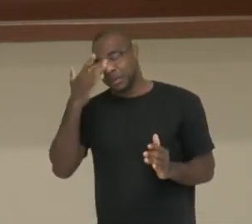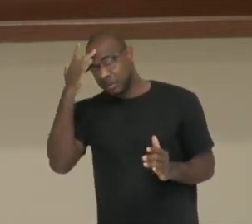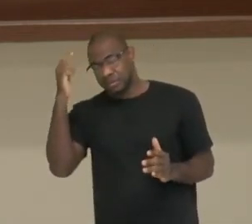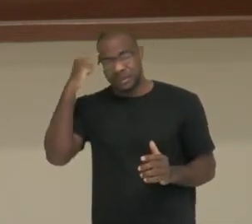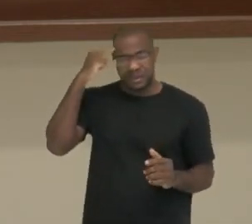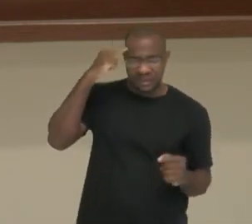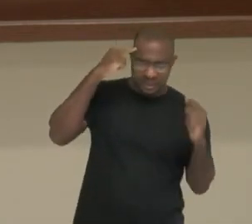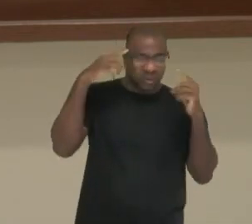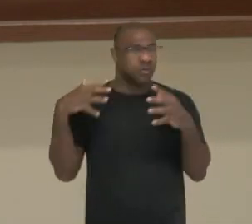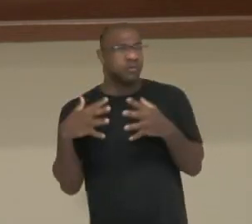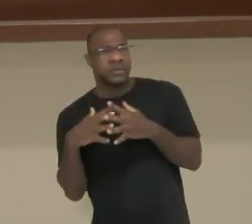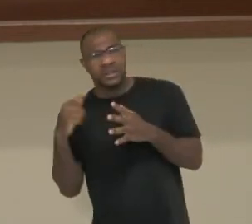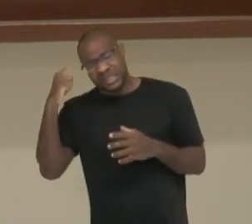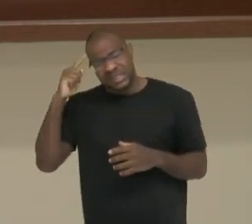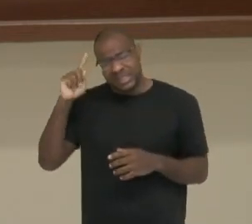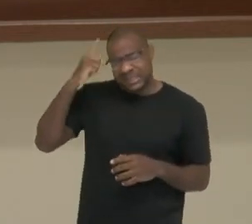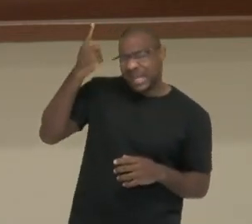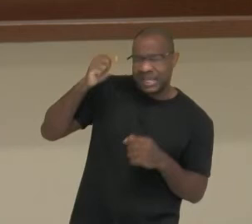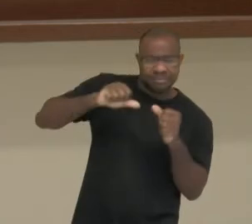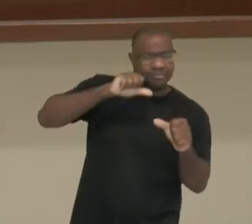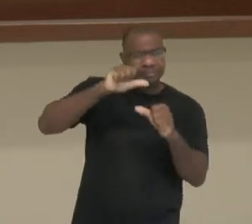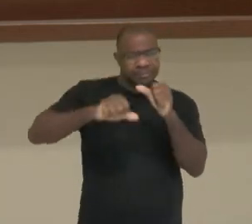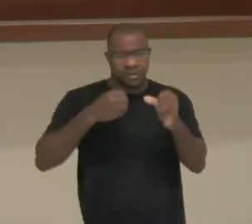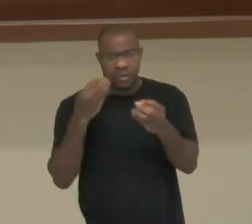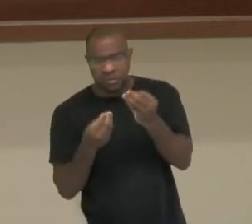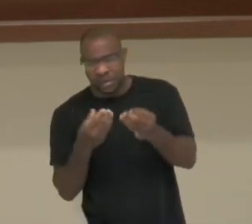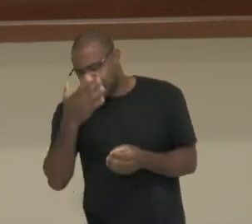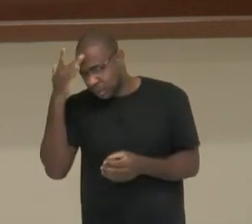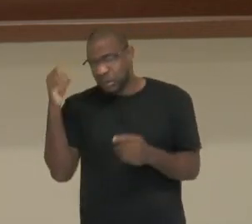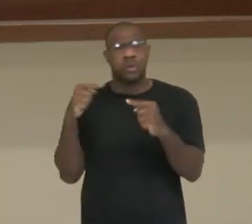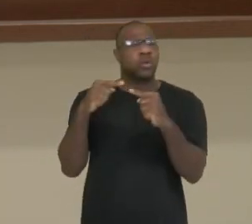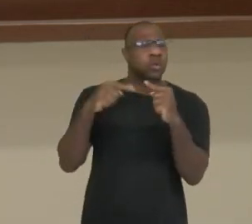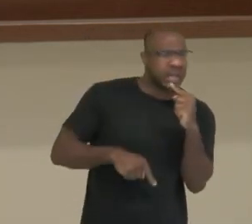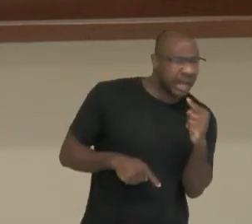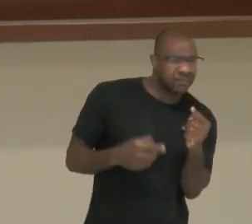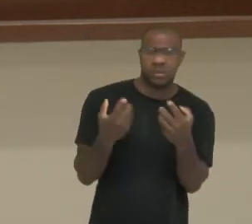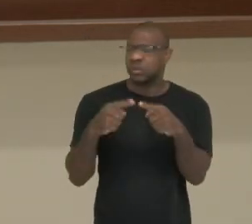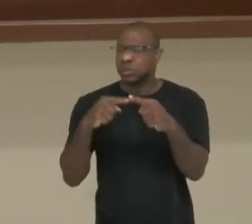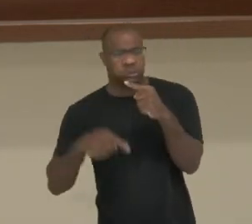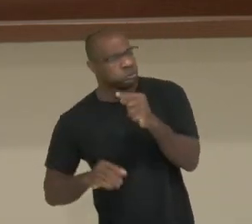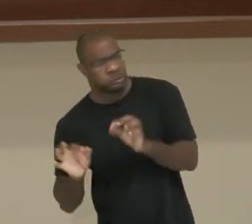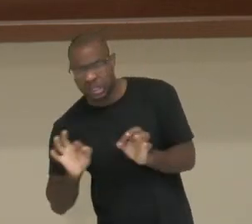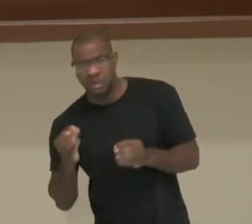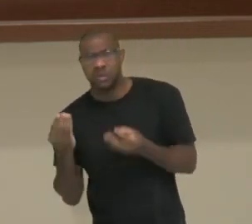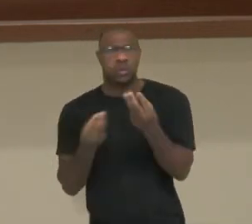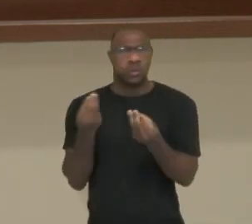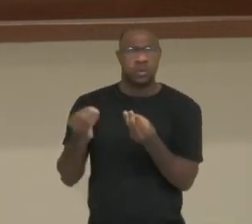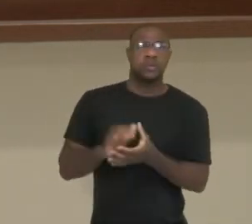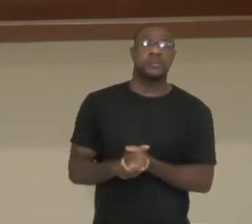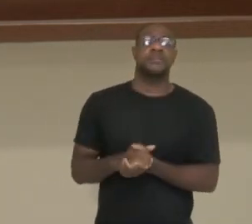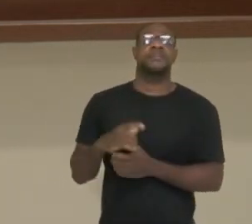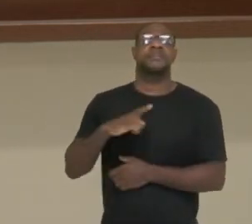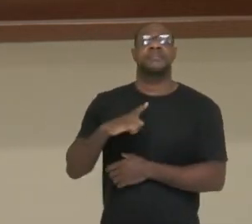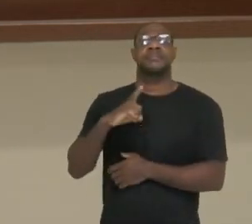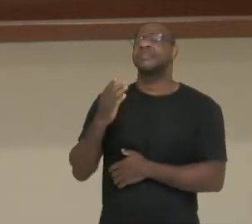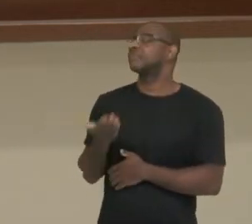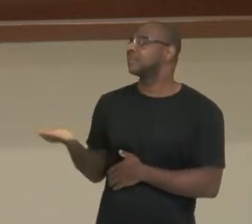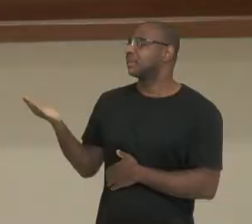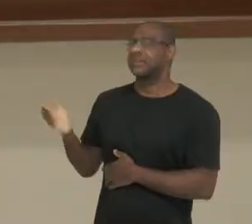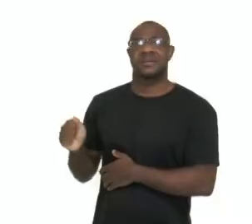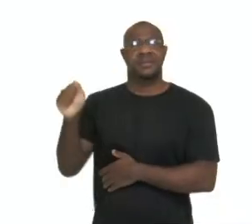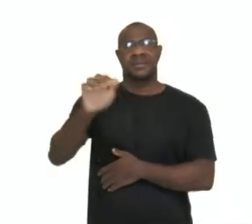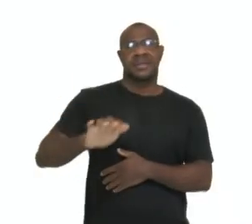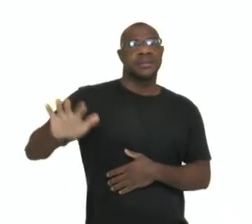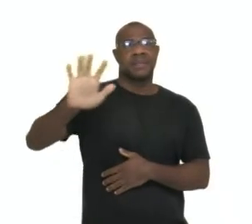de profusão de ideias, em que algumas pessoas concordavam com a abolição e outros não. Aqui a gente tem algumas cenas